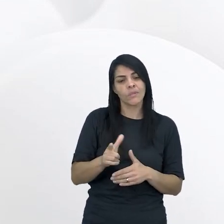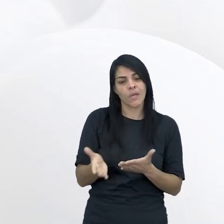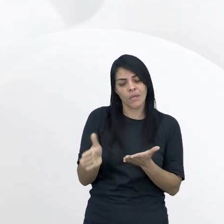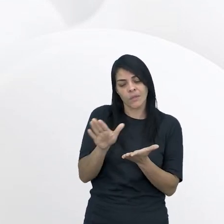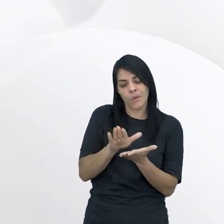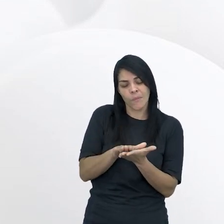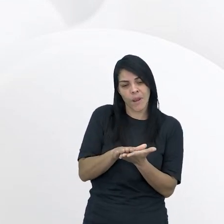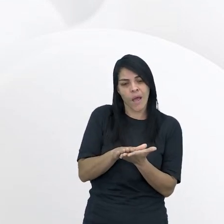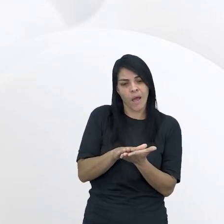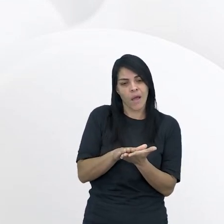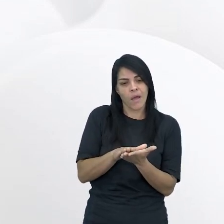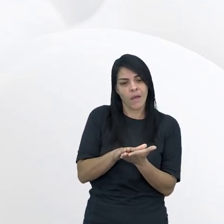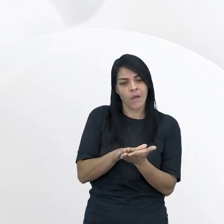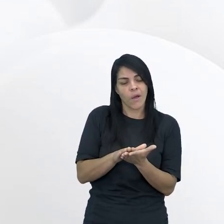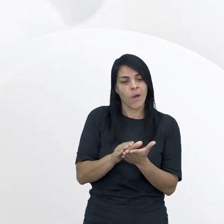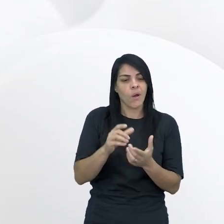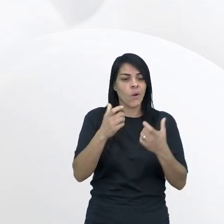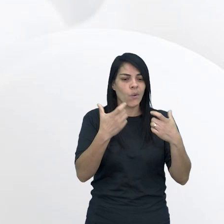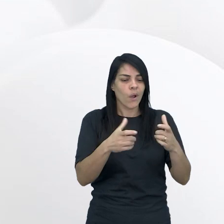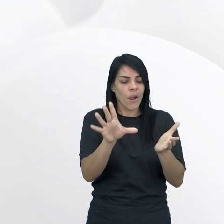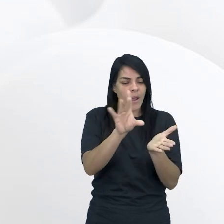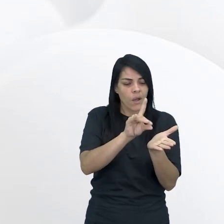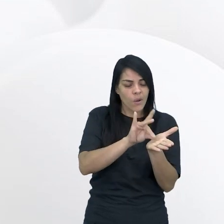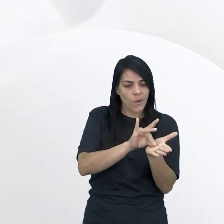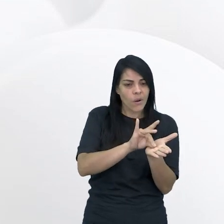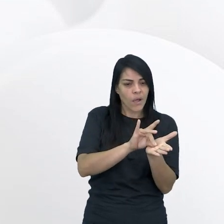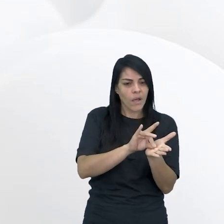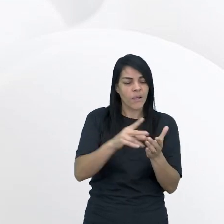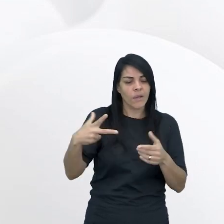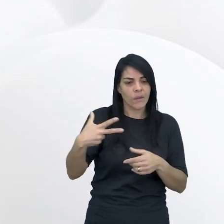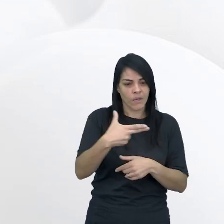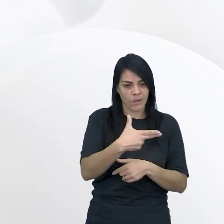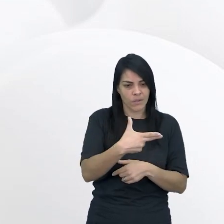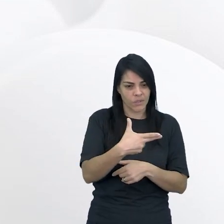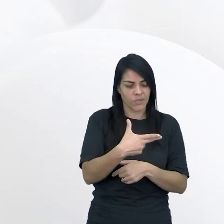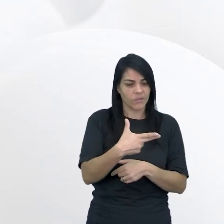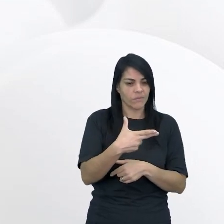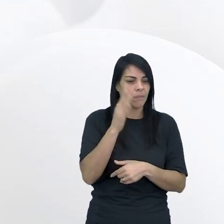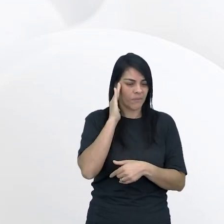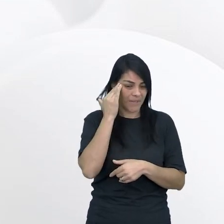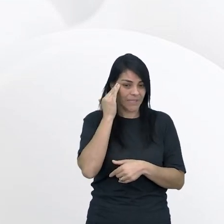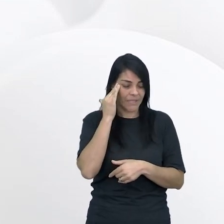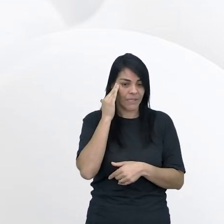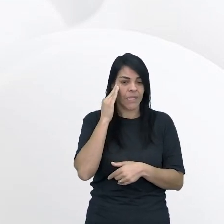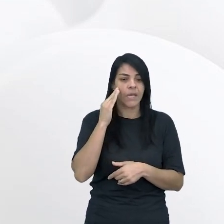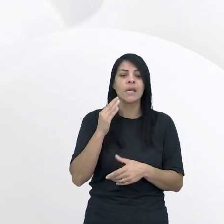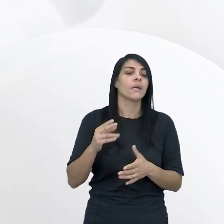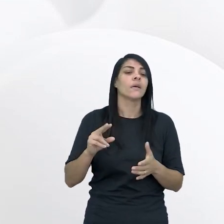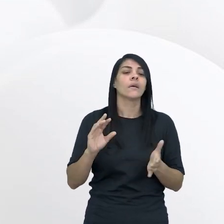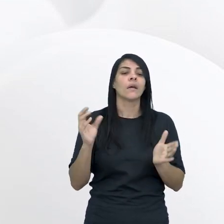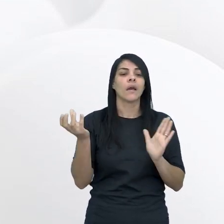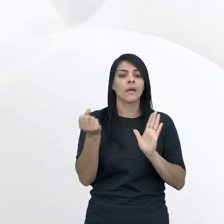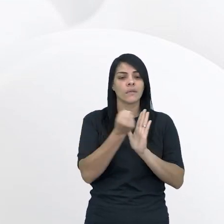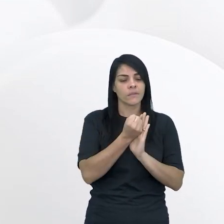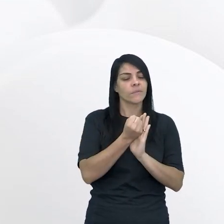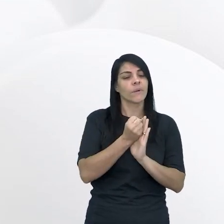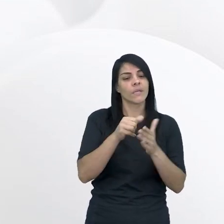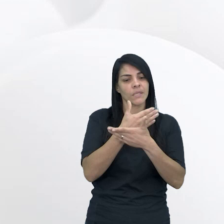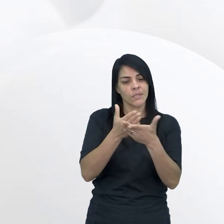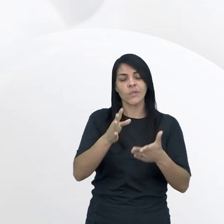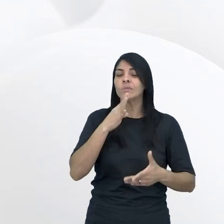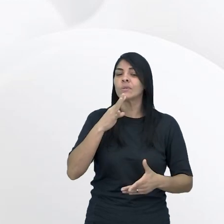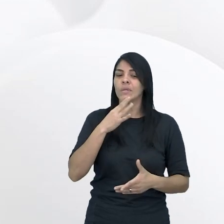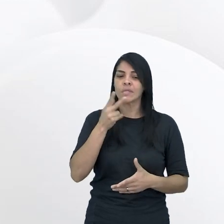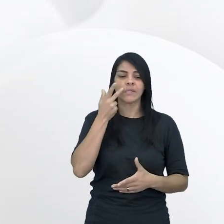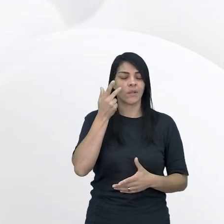dobragem, onde é colagem, onde é recorte. E são símbolos que eles já conhecem naturalmente, né,